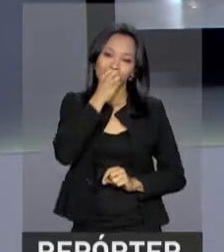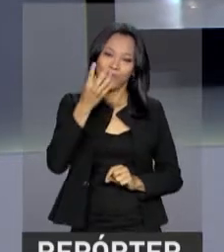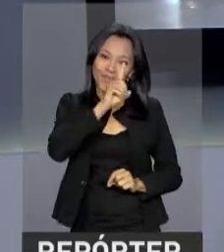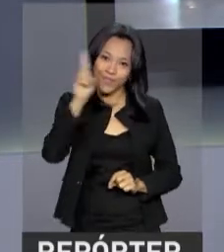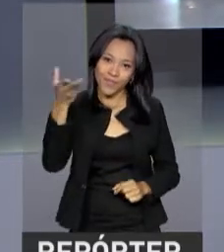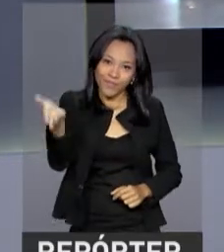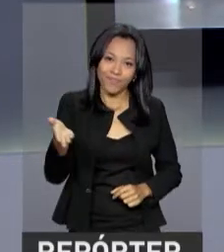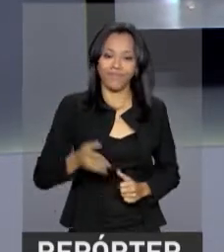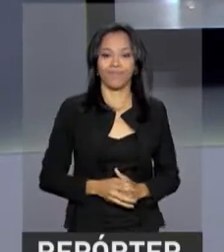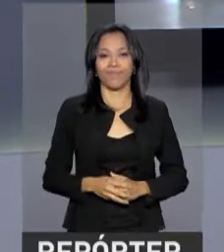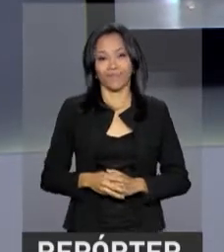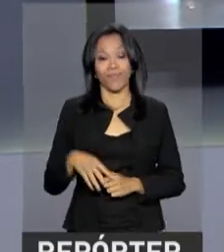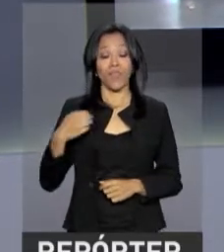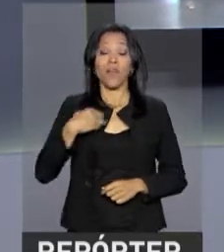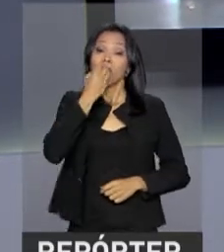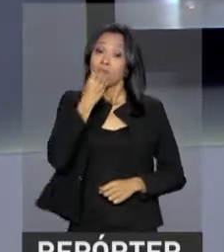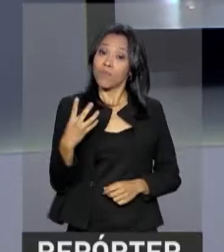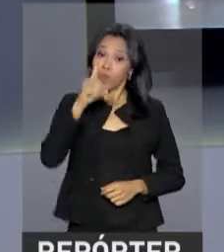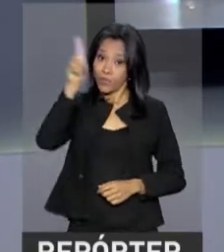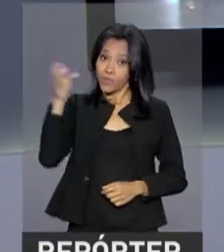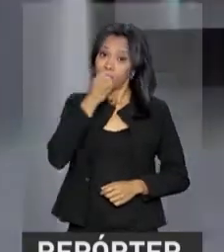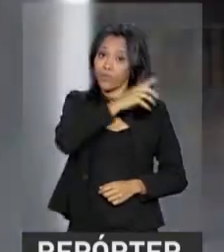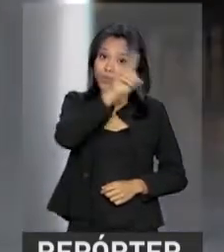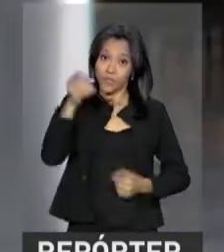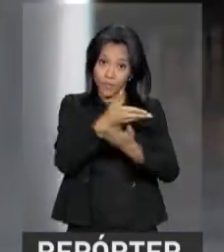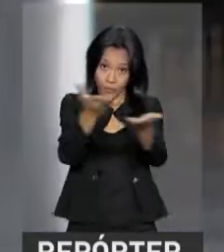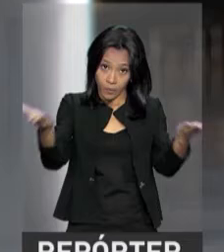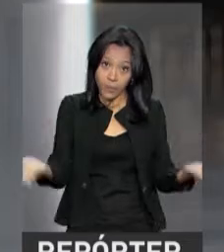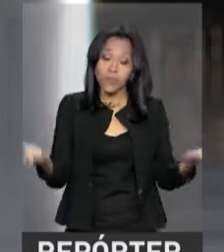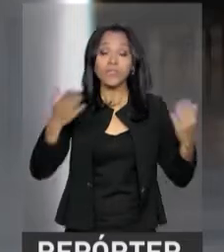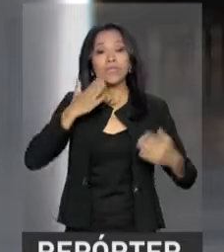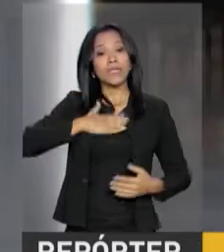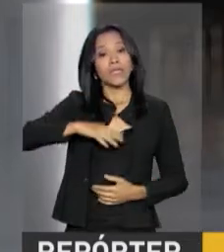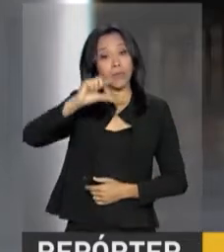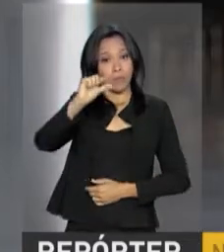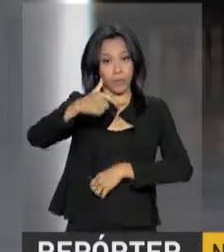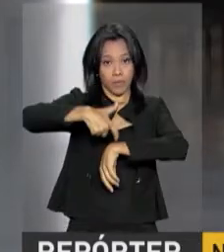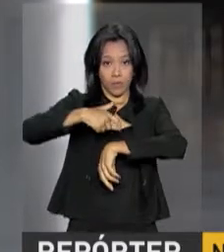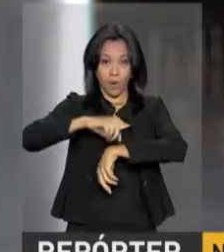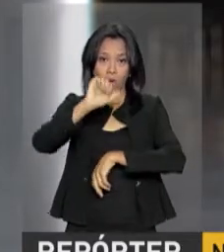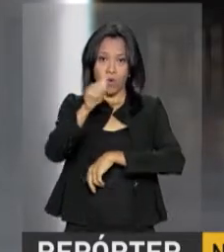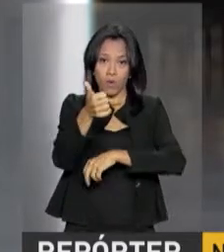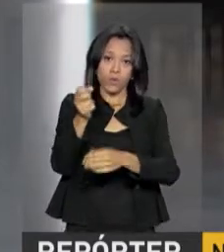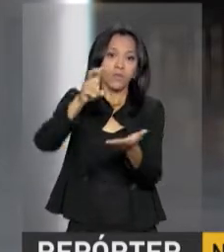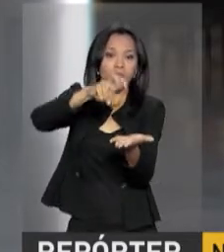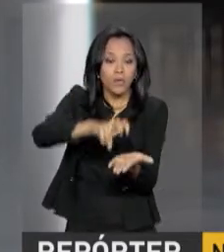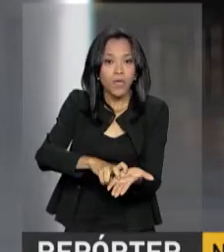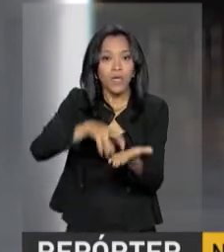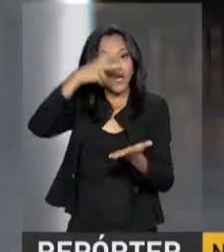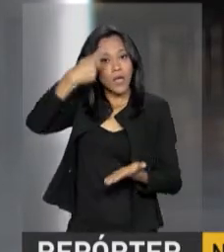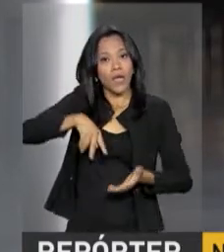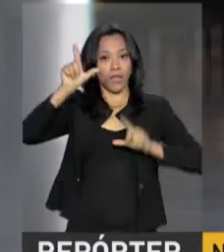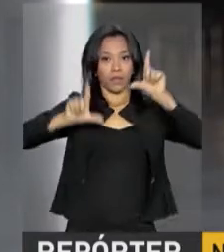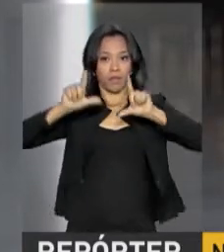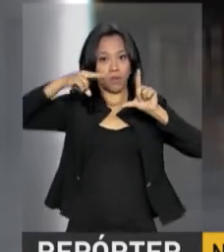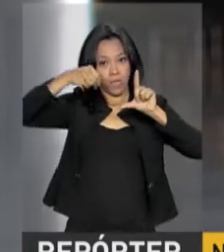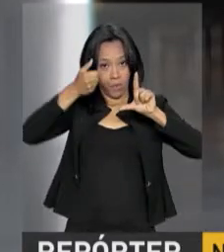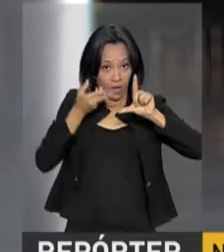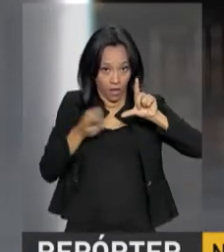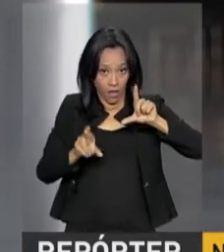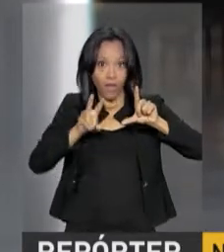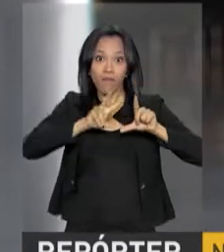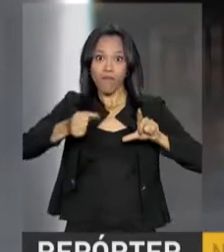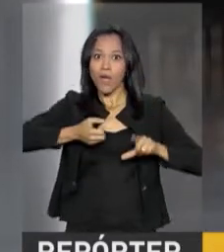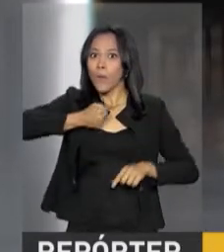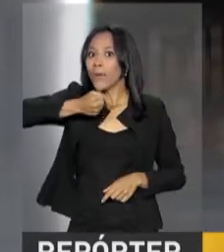pra você podia carla bom dia todos pois é carros daqui a pouco às 11 horas da manhã a tv nbr vai transmitir uma entrevista